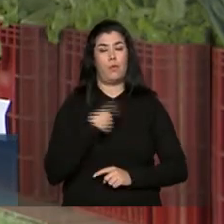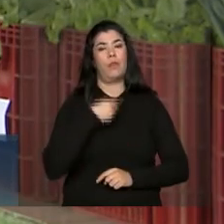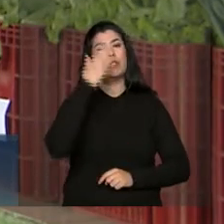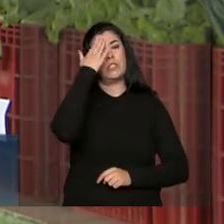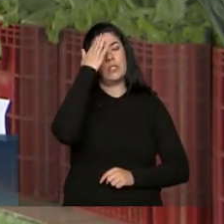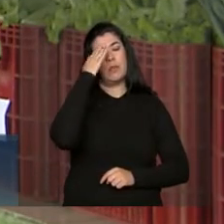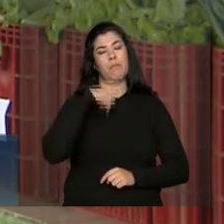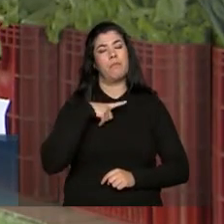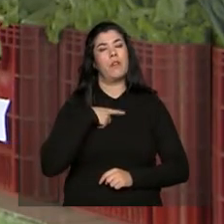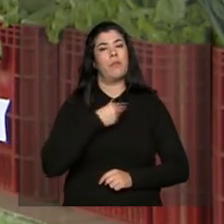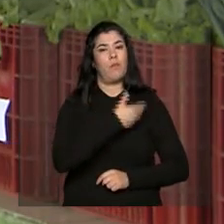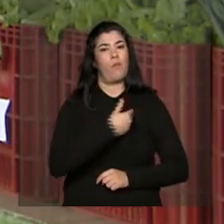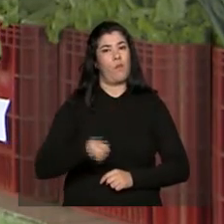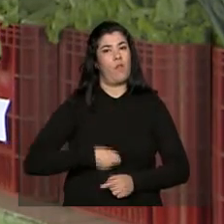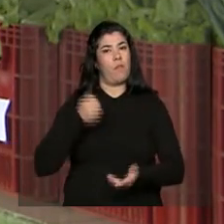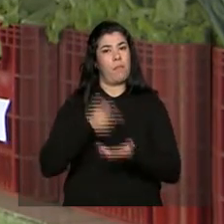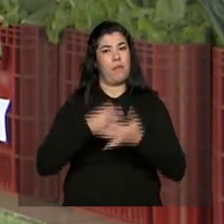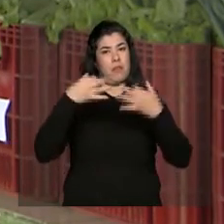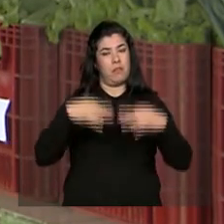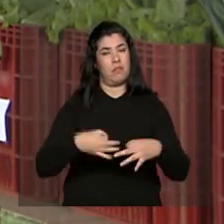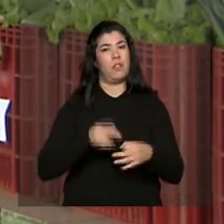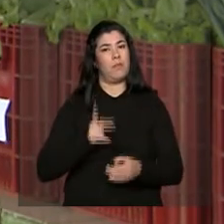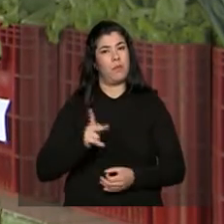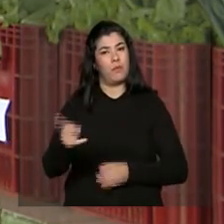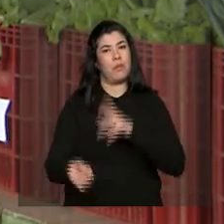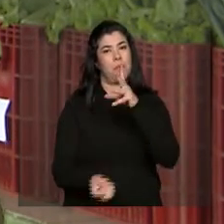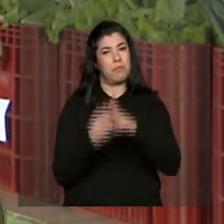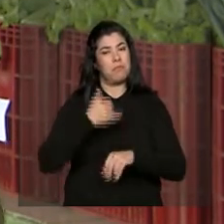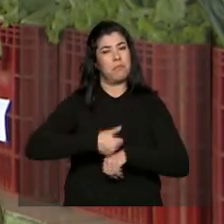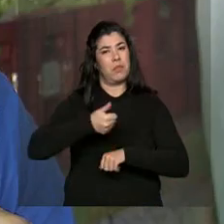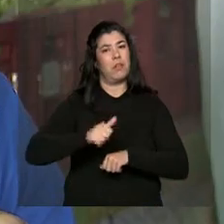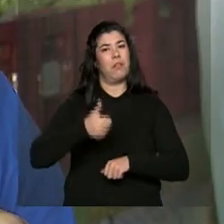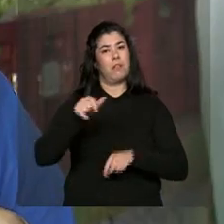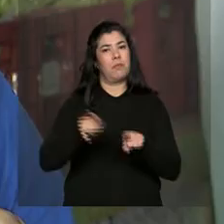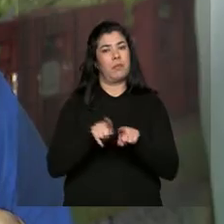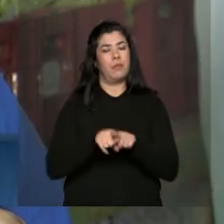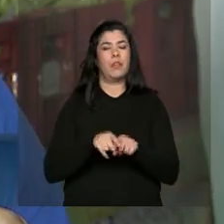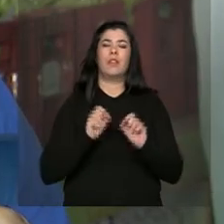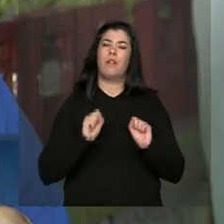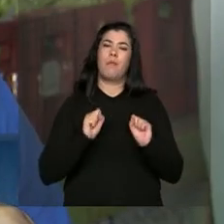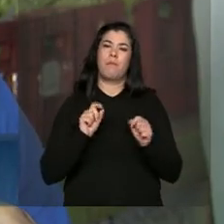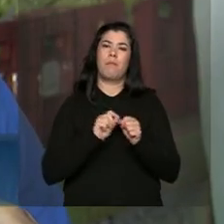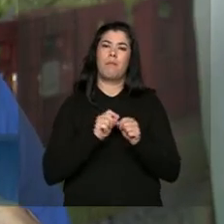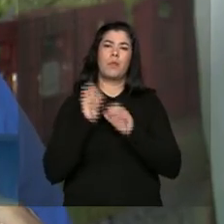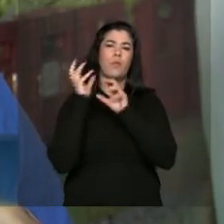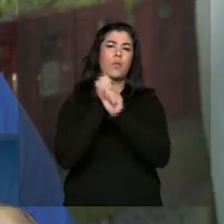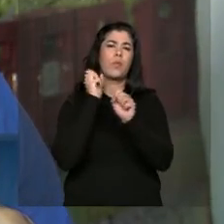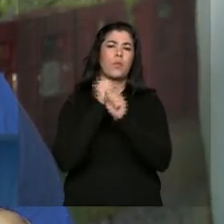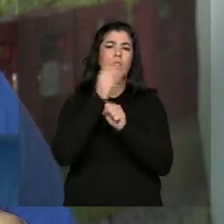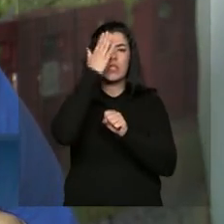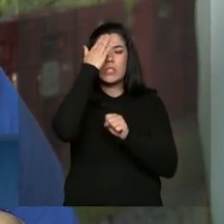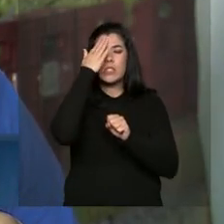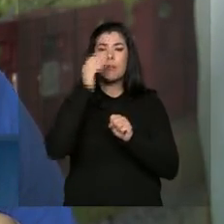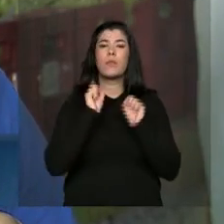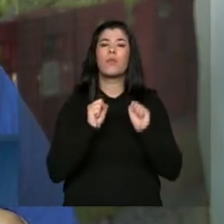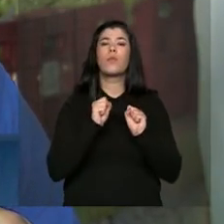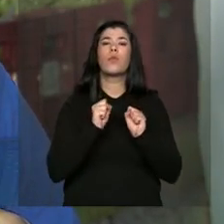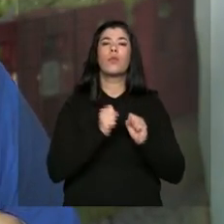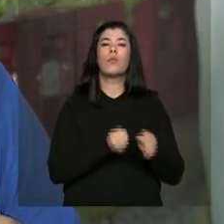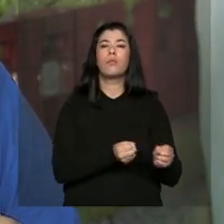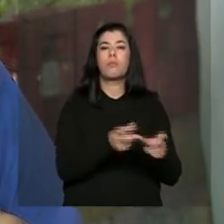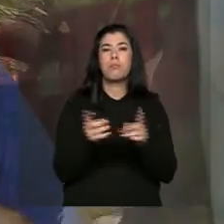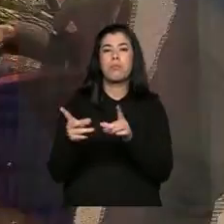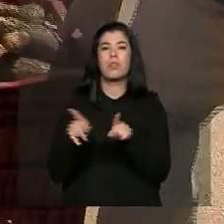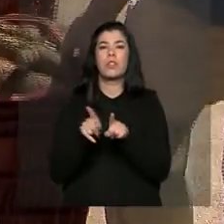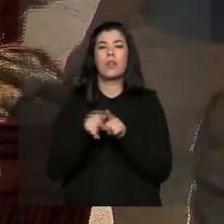vai receber em dia e poder produzir melhor e mais quantidade, né? É uma coisa que você pode fazer contas, né, e saber com o que você pode gastar e